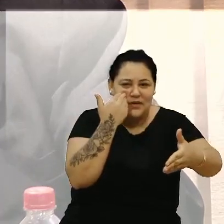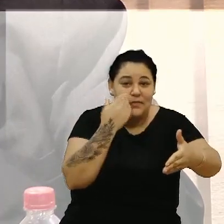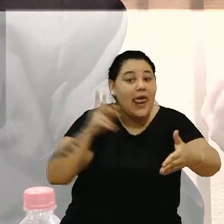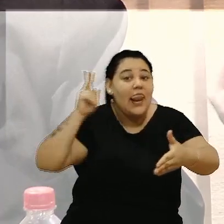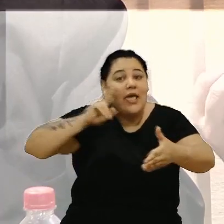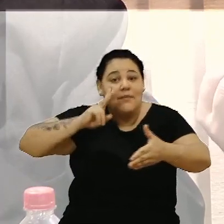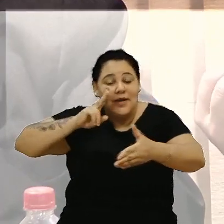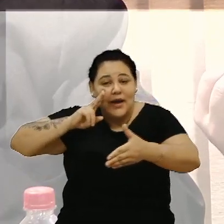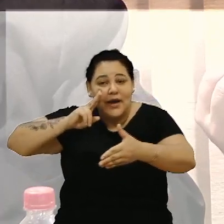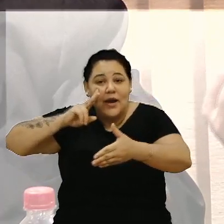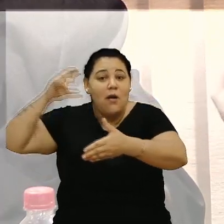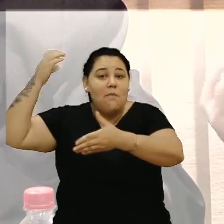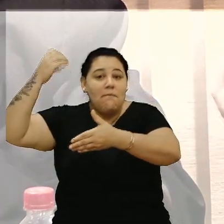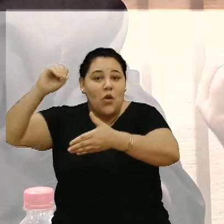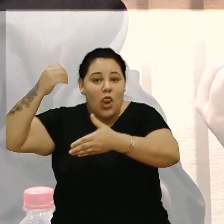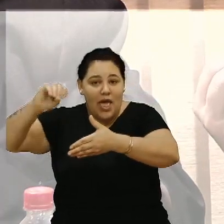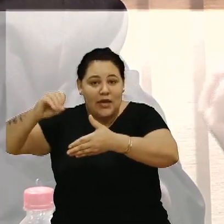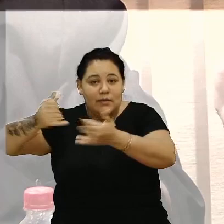hoje, nenhuma